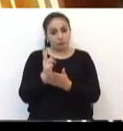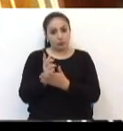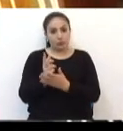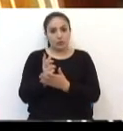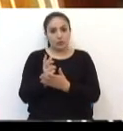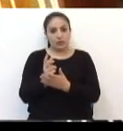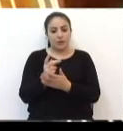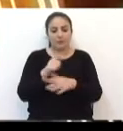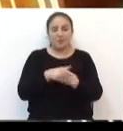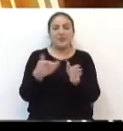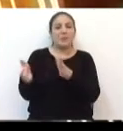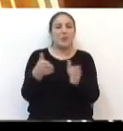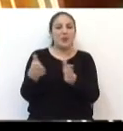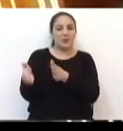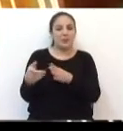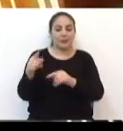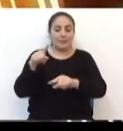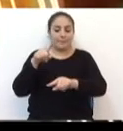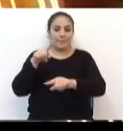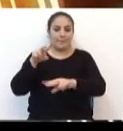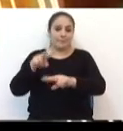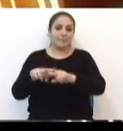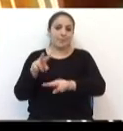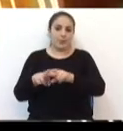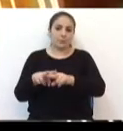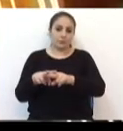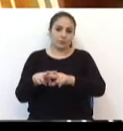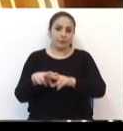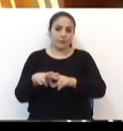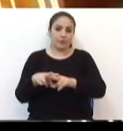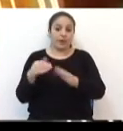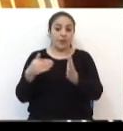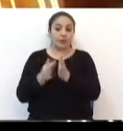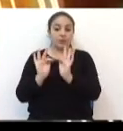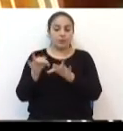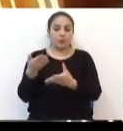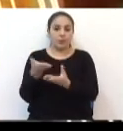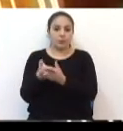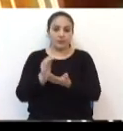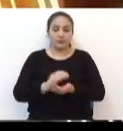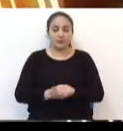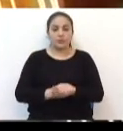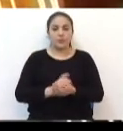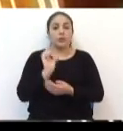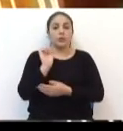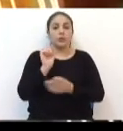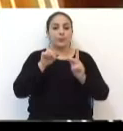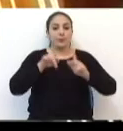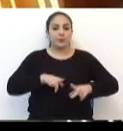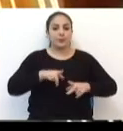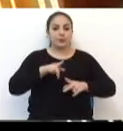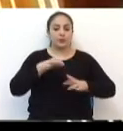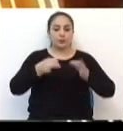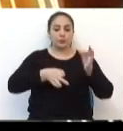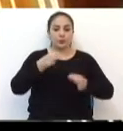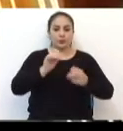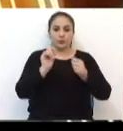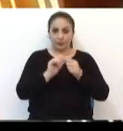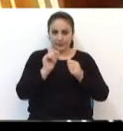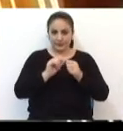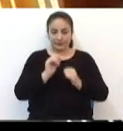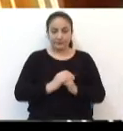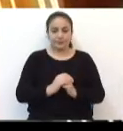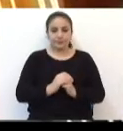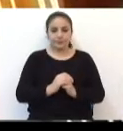cautelarmente, como a gente chama que é provisoriamente, preso até o final do processo. O que os juízes têm feito é